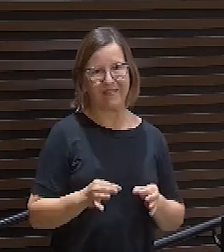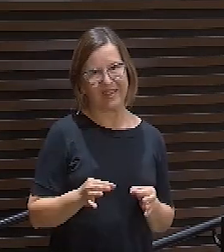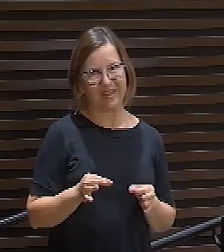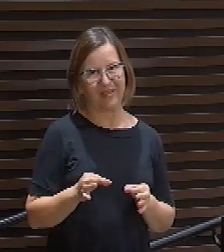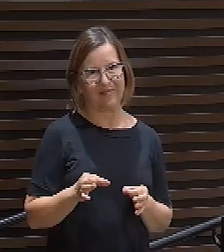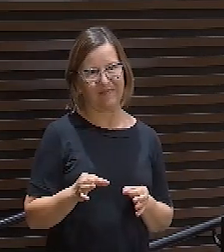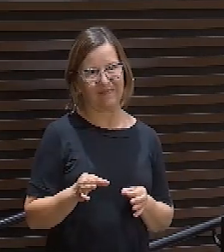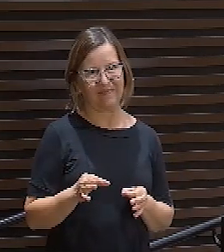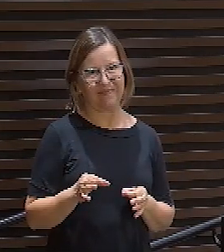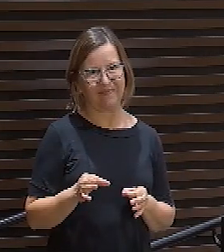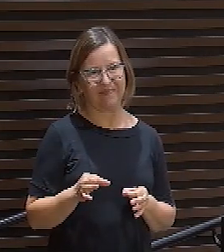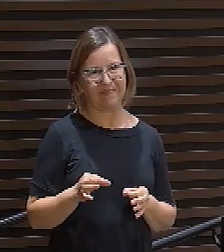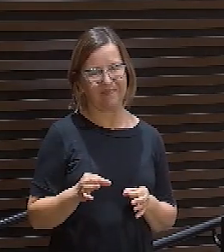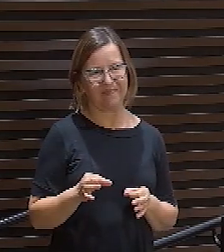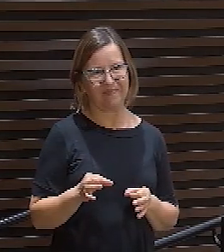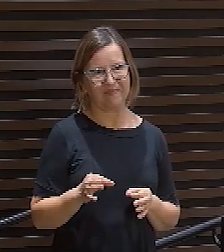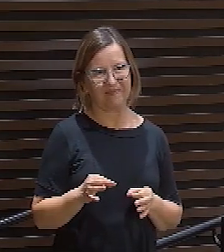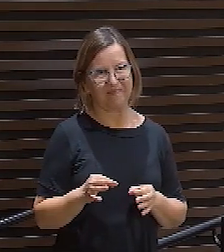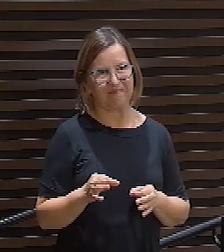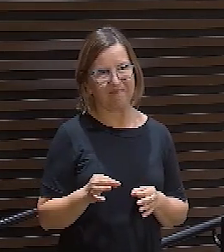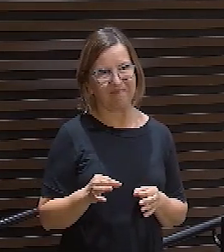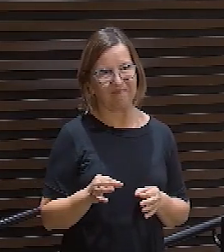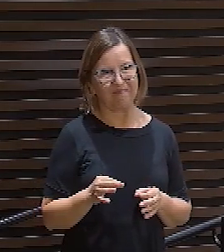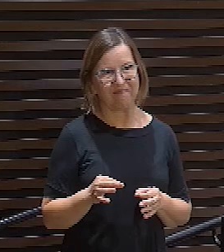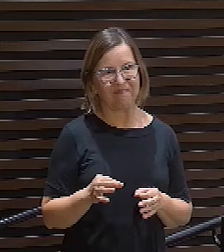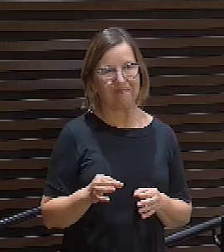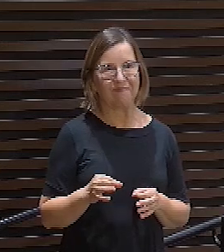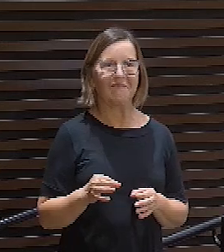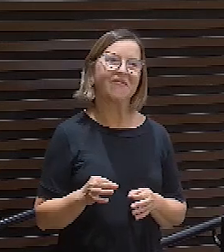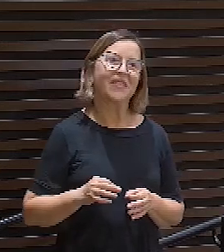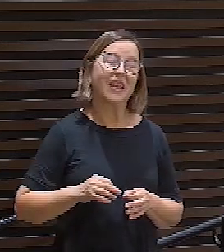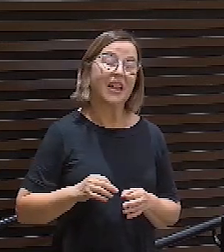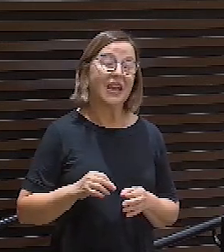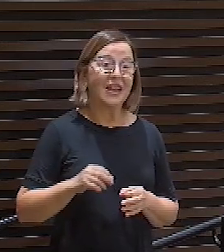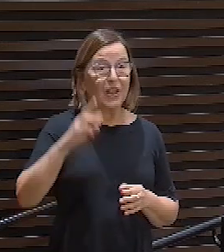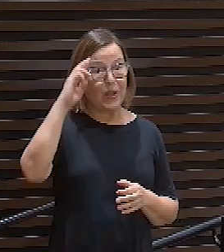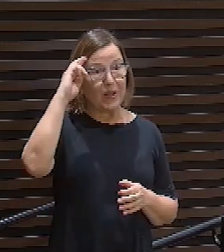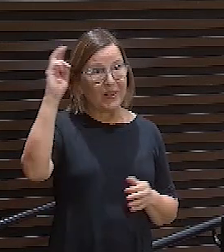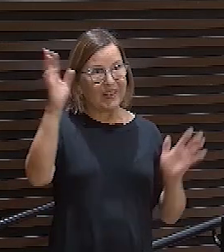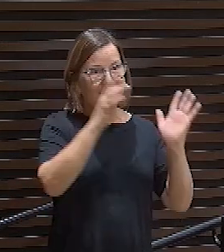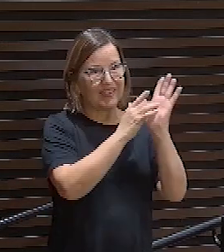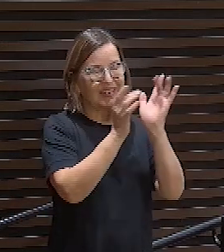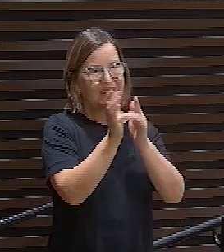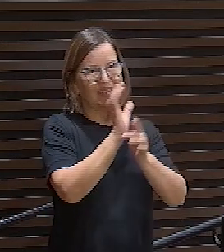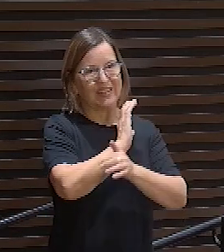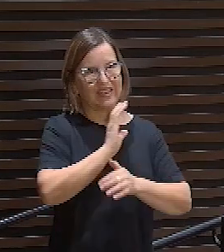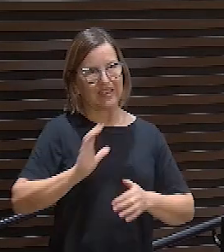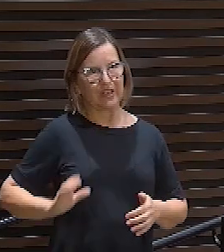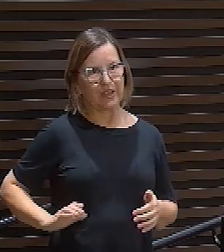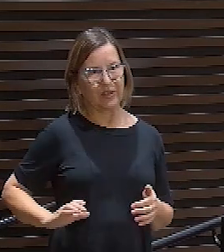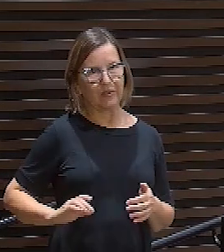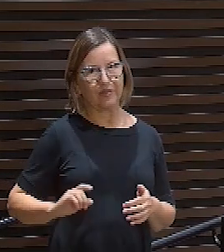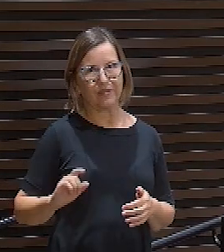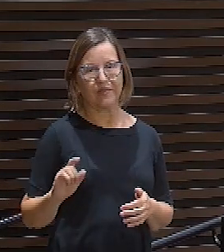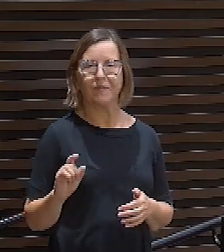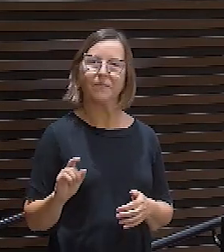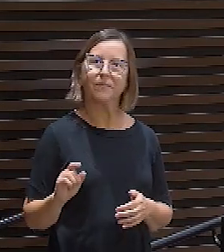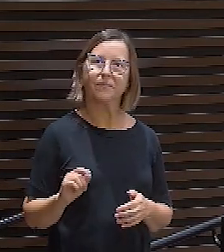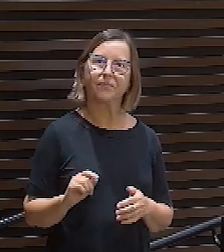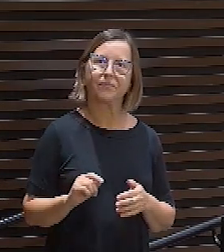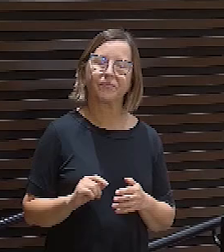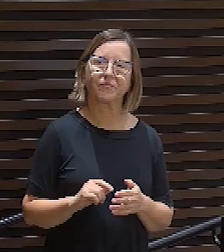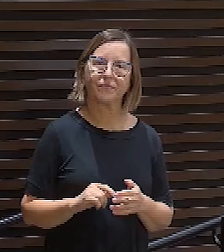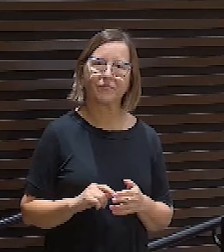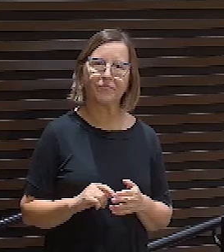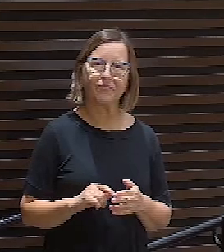uma imagem mais propícia para isso. Porque o Senhor Jesus Cristo, Ele não é o servo da igreja. O